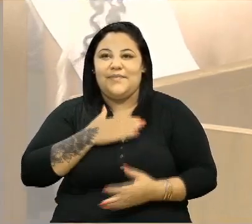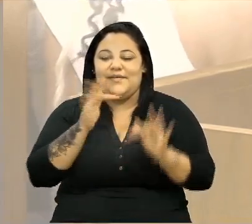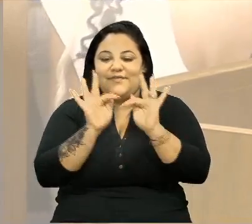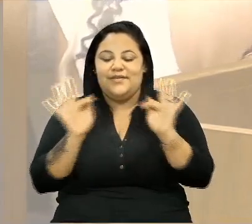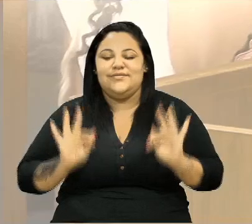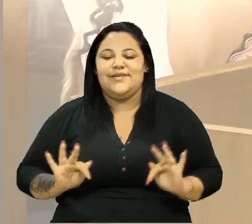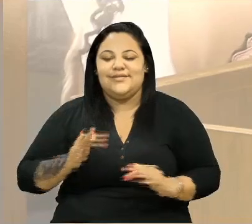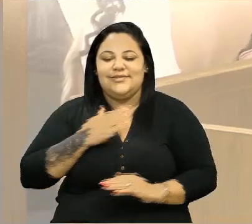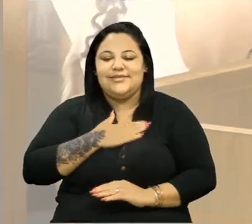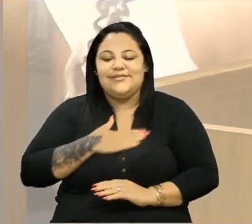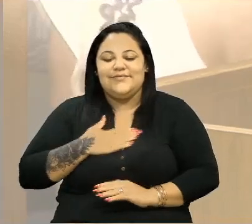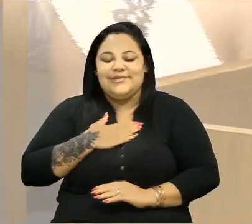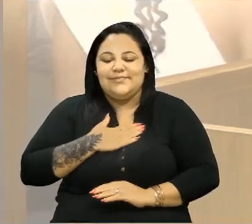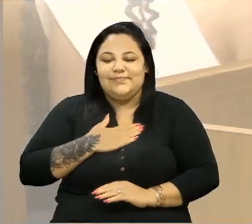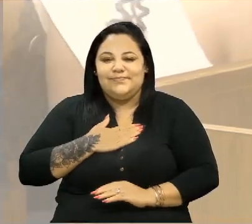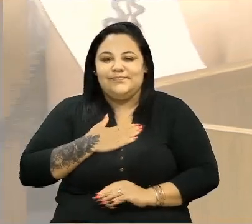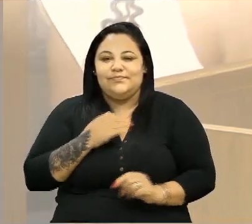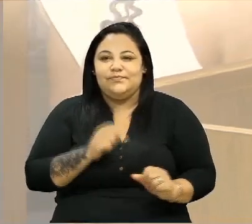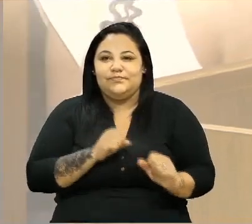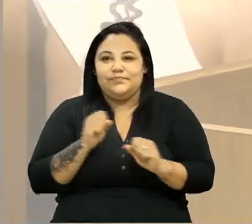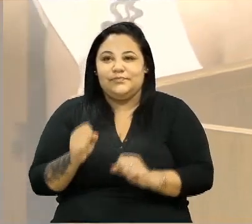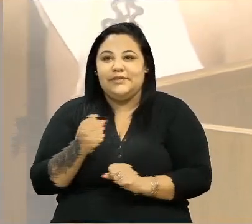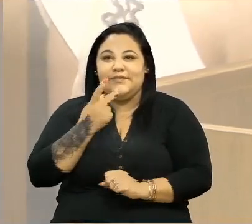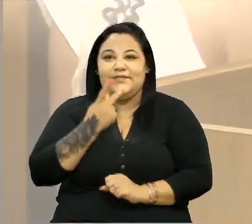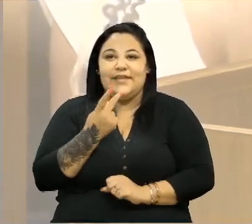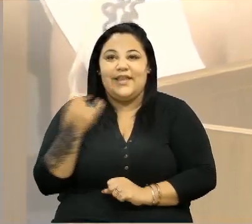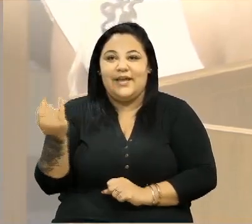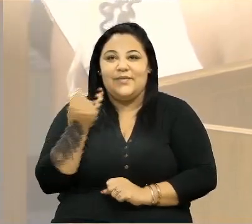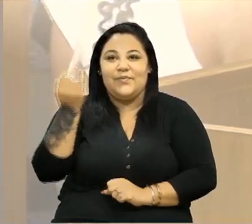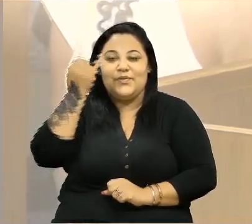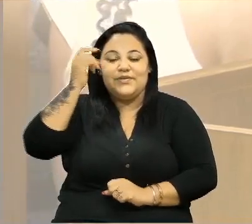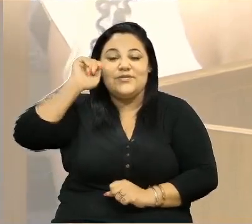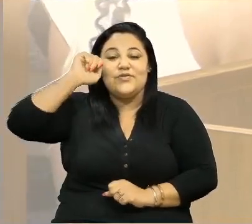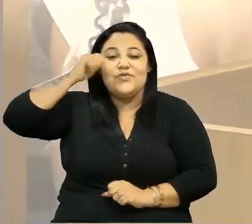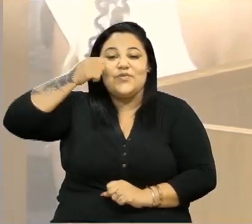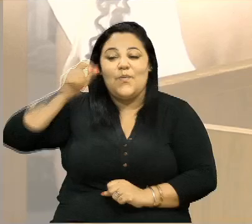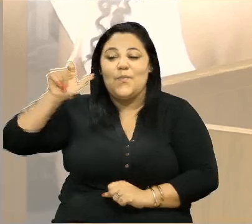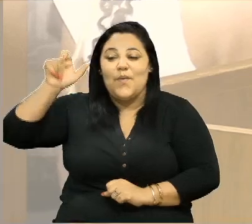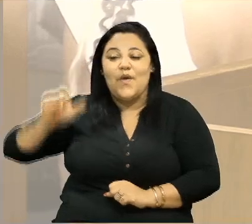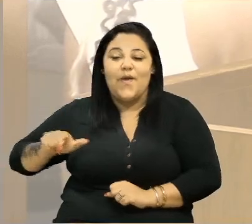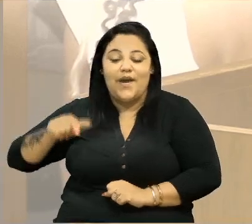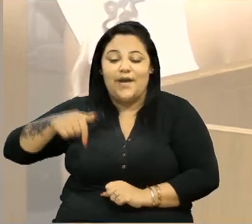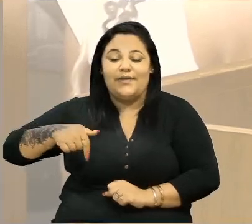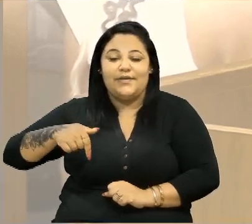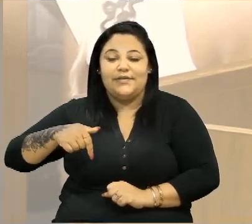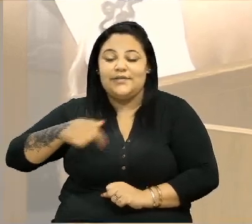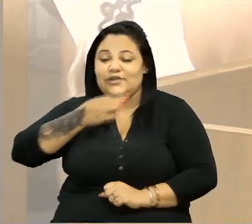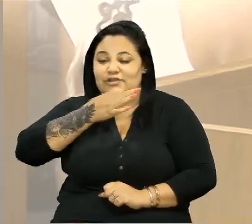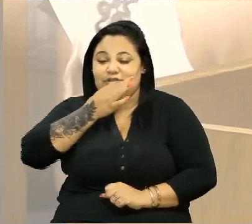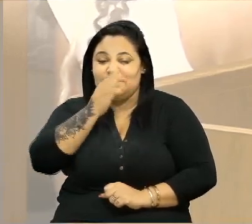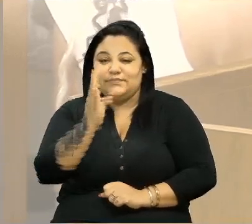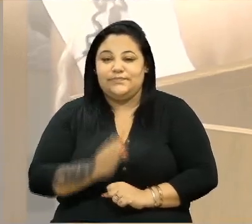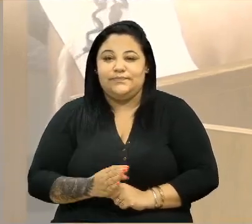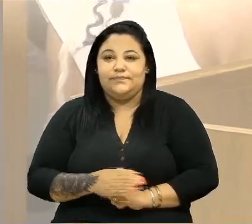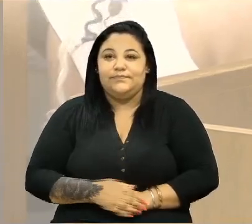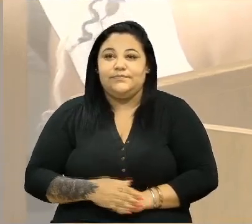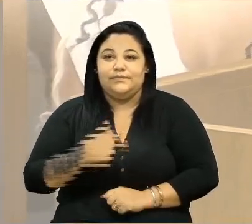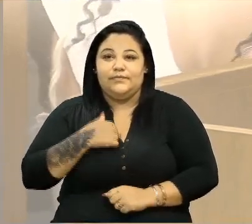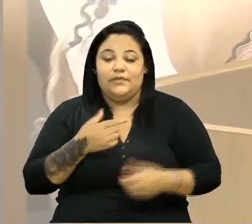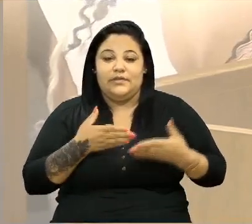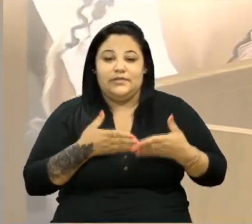satisfação por poder vir falar aqui da importância do negro na cidade de Caxias do Sul e no Brasil. Sou de